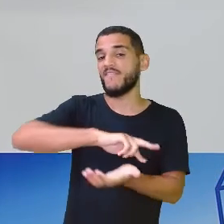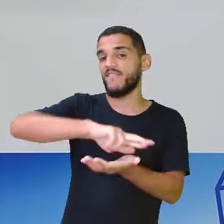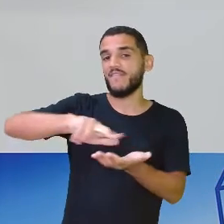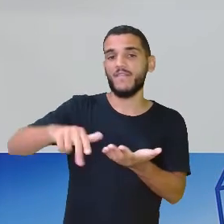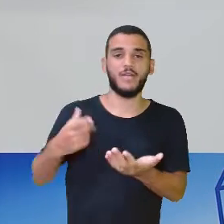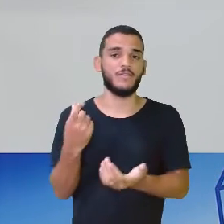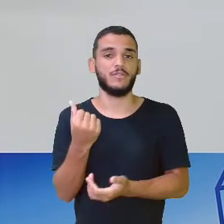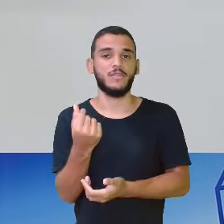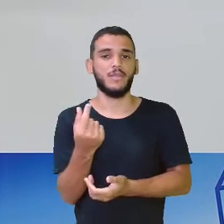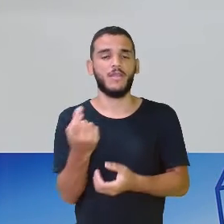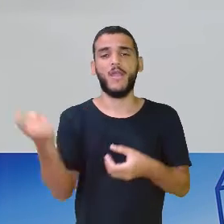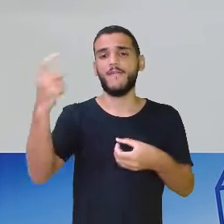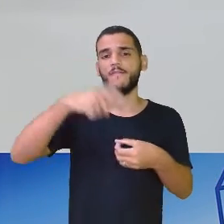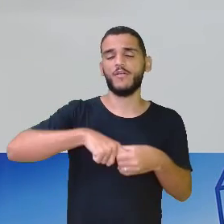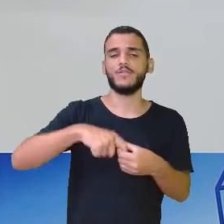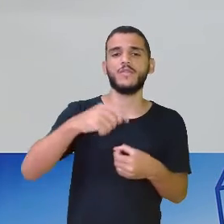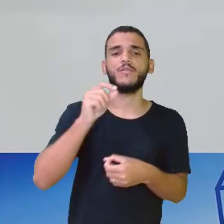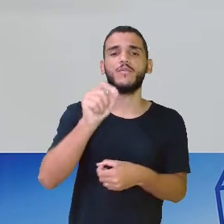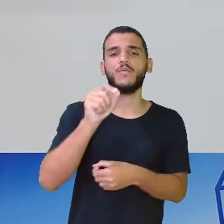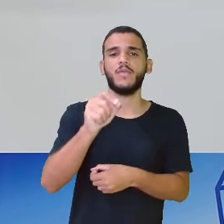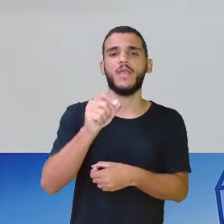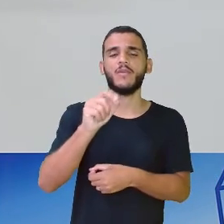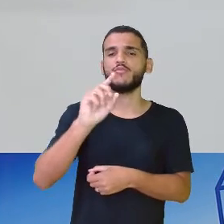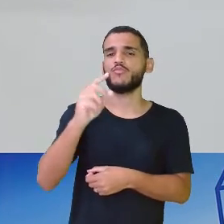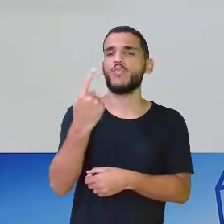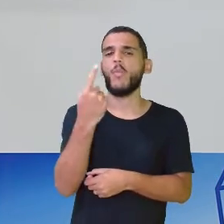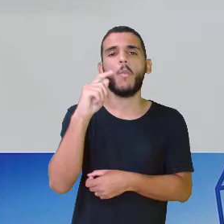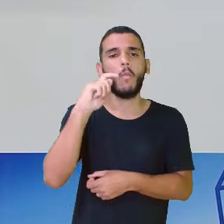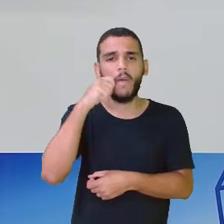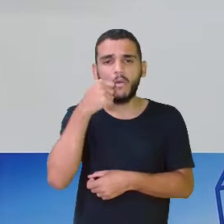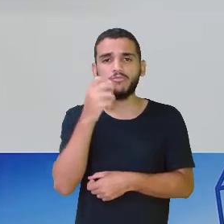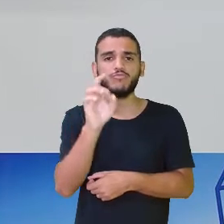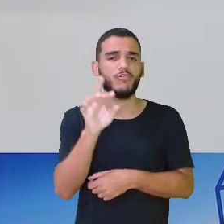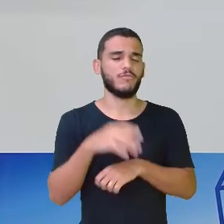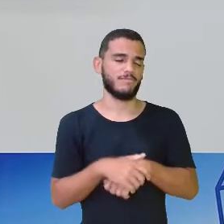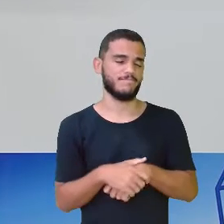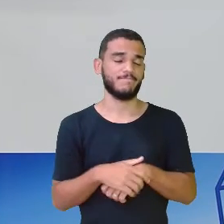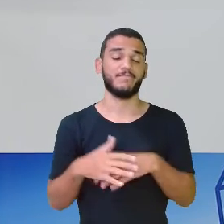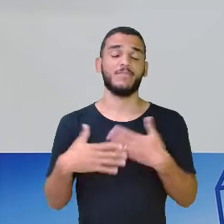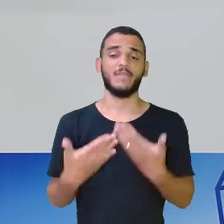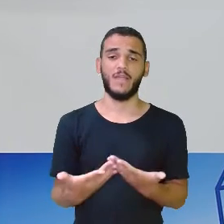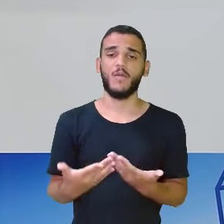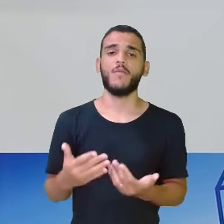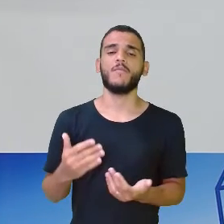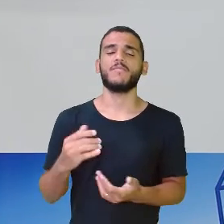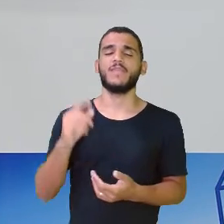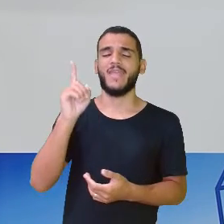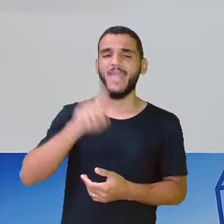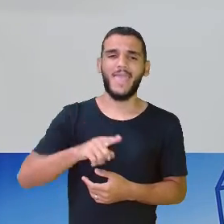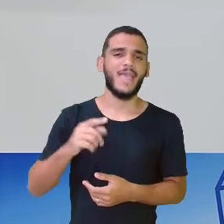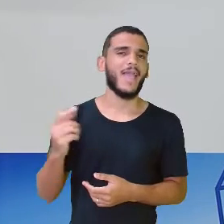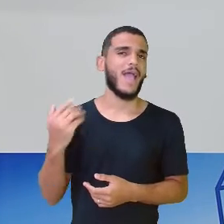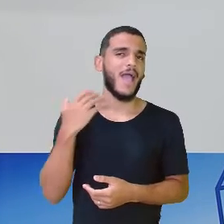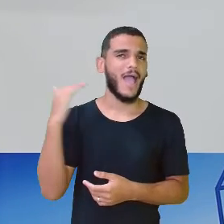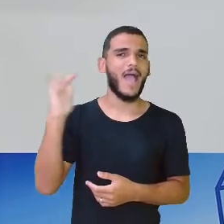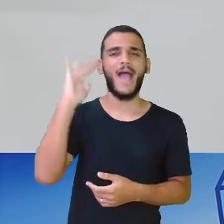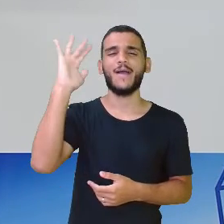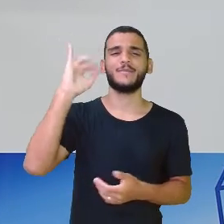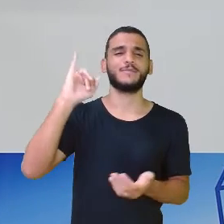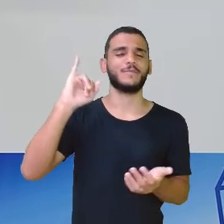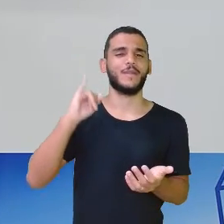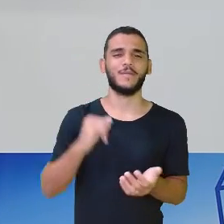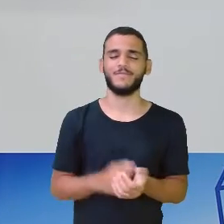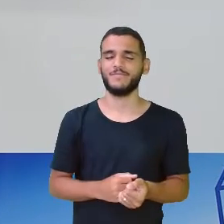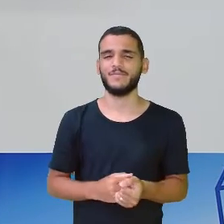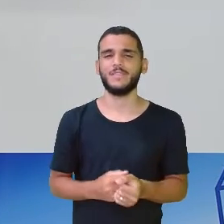pão, certo? De pães, né? Então, nesse sentido, né? A inflação era muito alta, né? A inflação